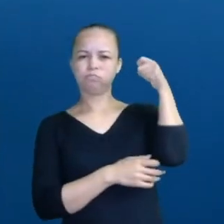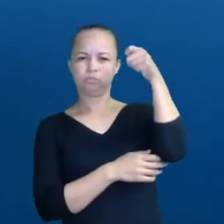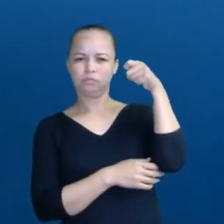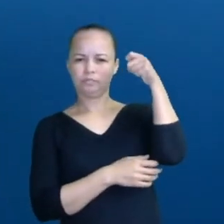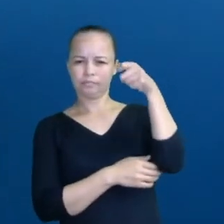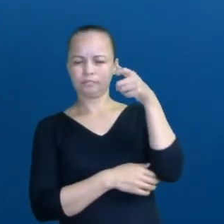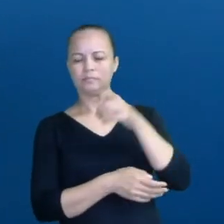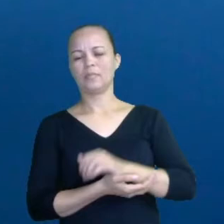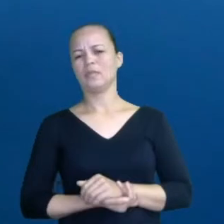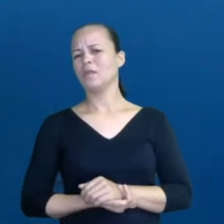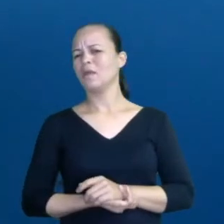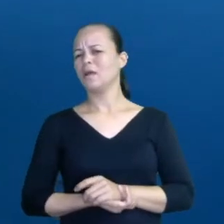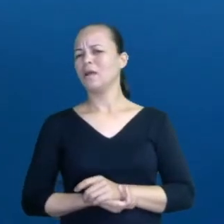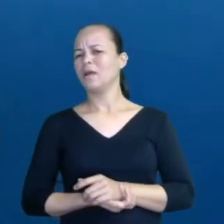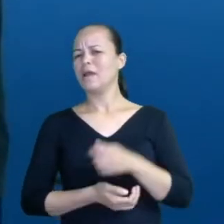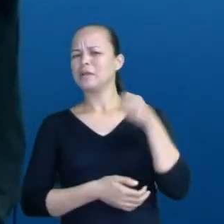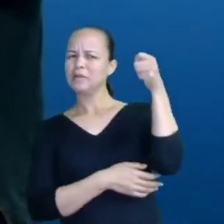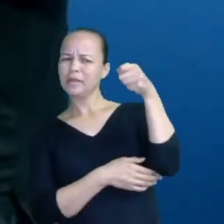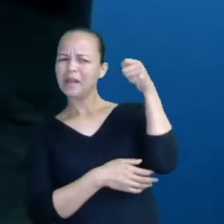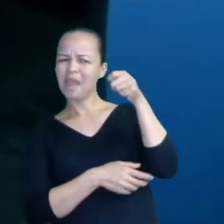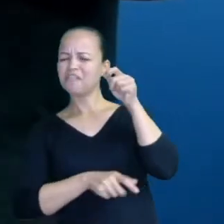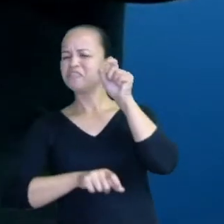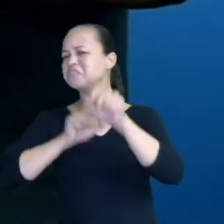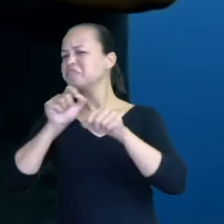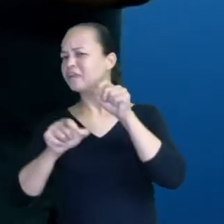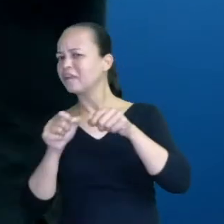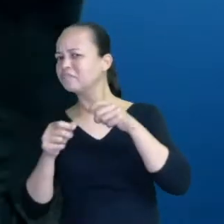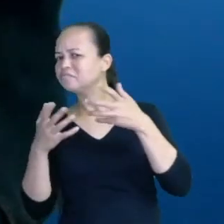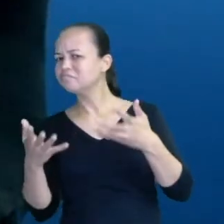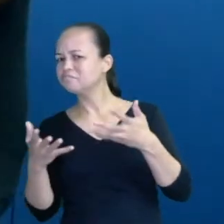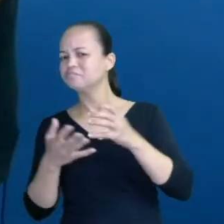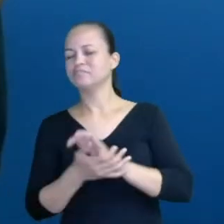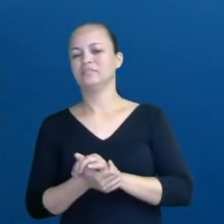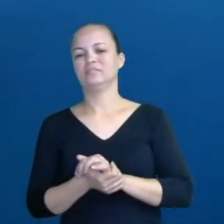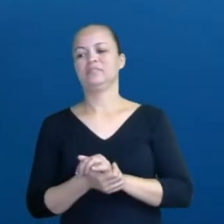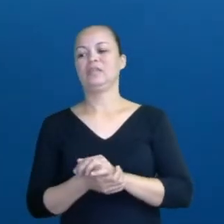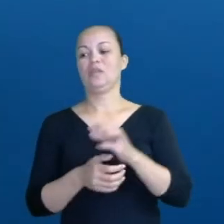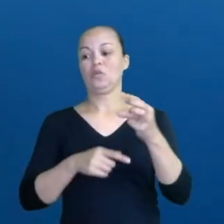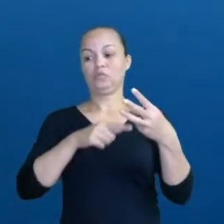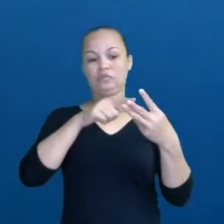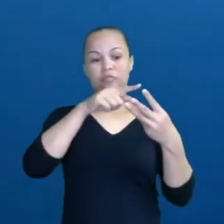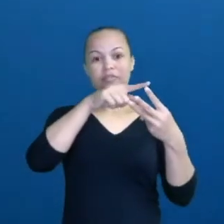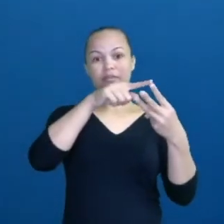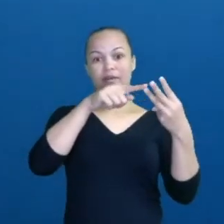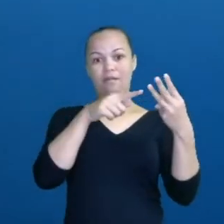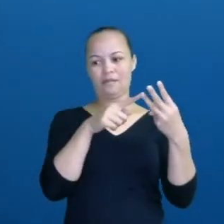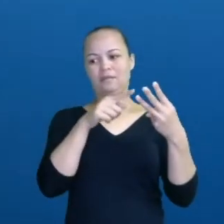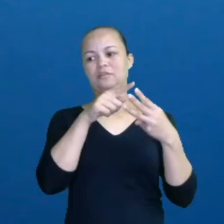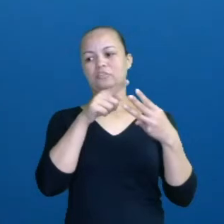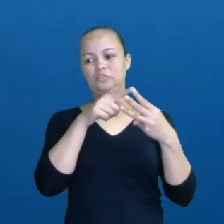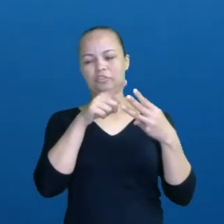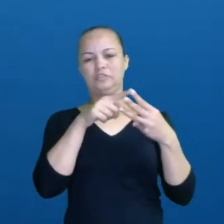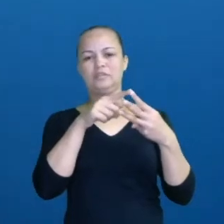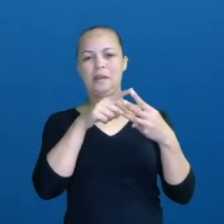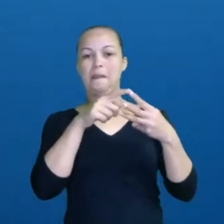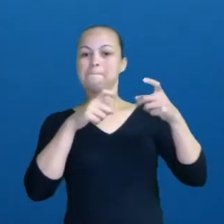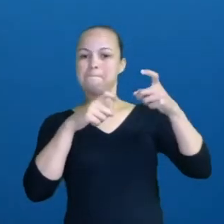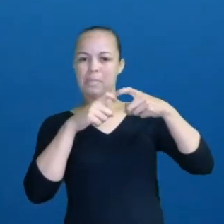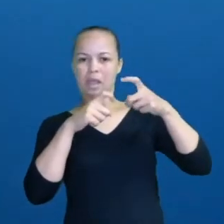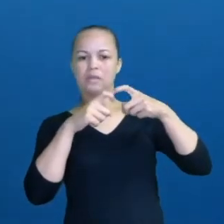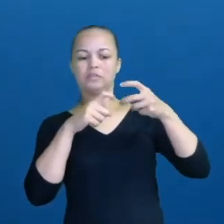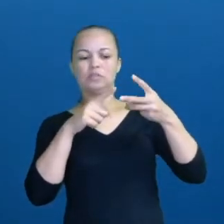resposta. Médicos, enfermeiros e policiais. Percebam que nessa frase o sujeito ele possui três